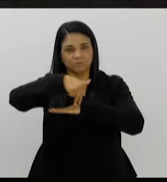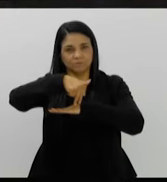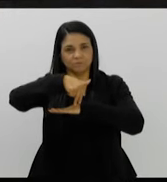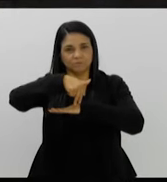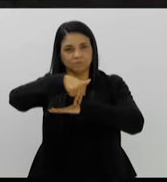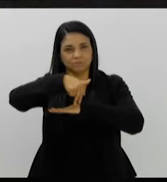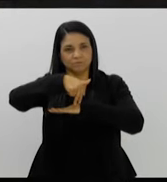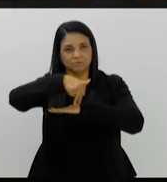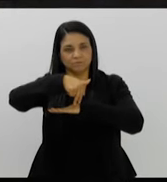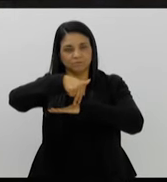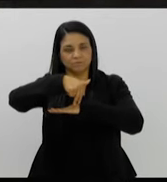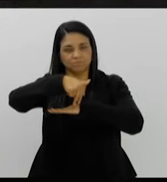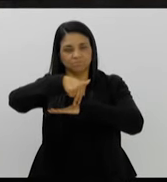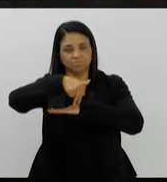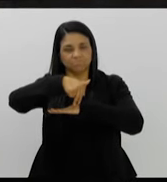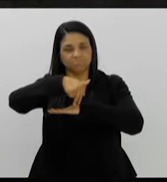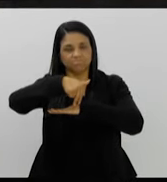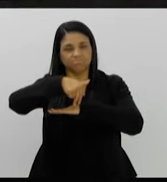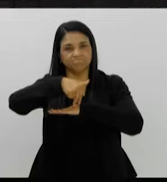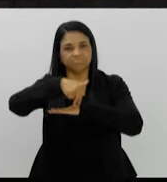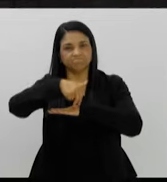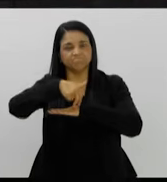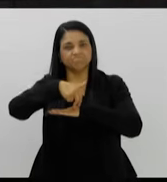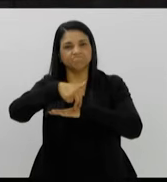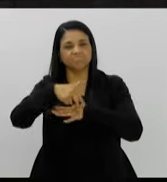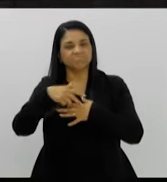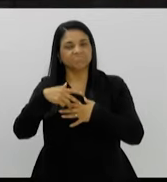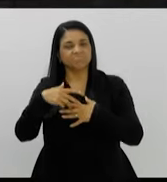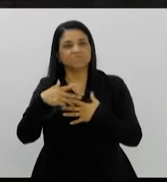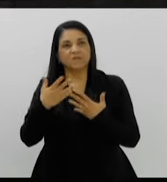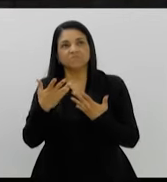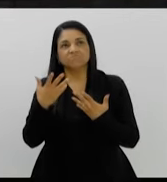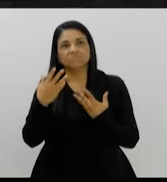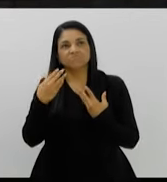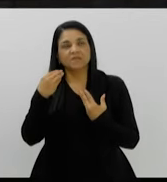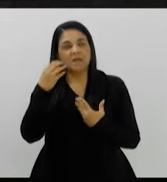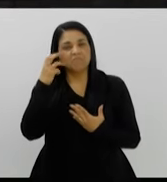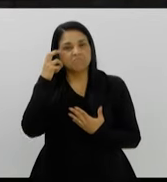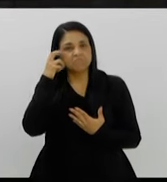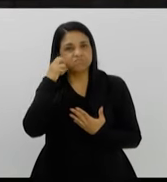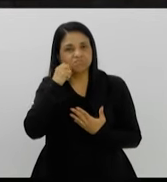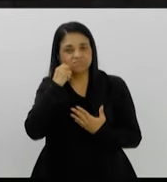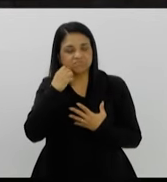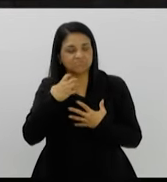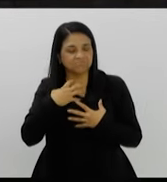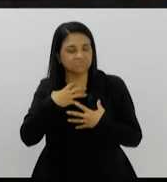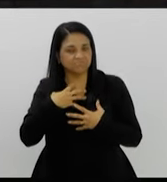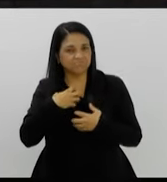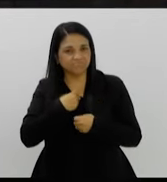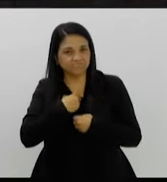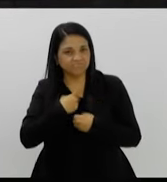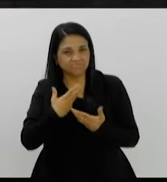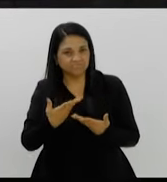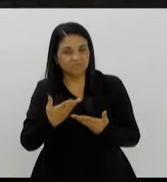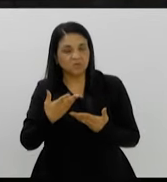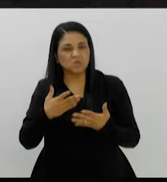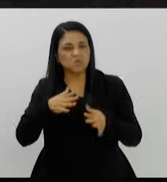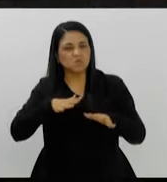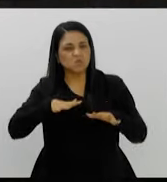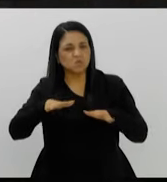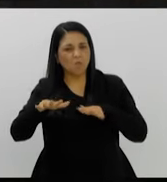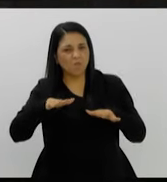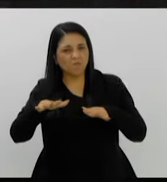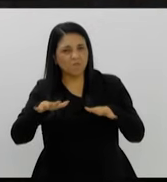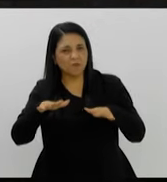forma muito decepcionado com os movimentos que o governador Cláudio Castro